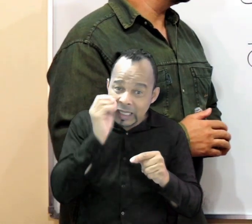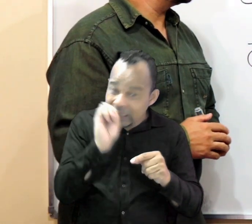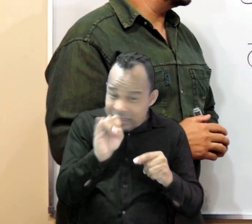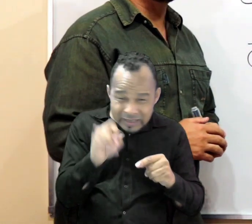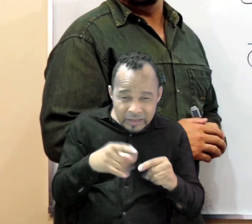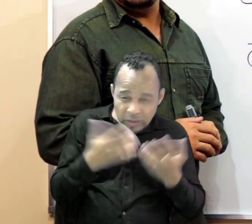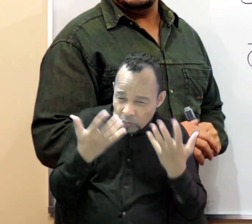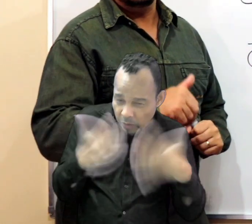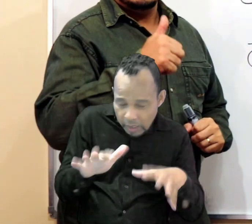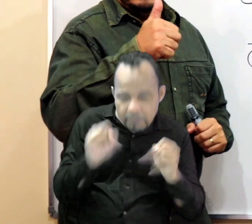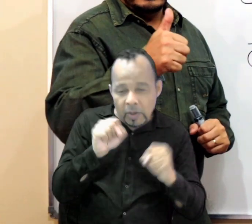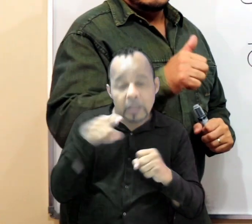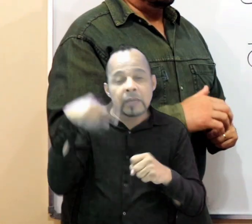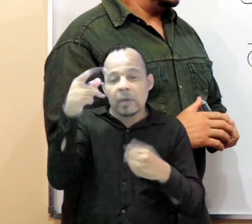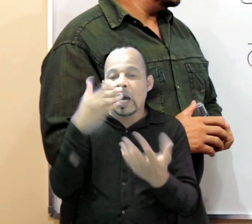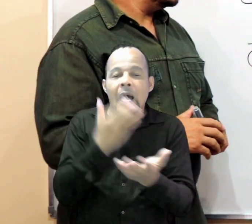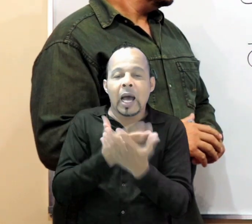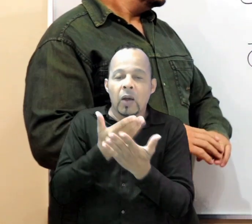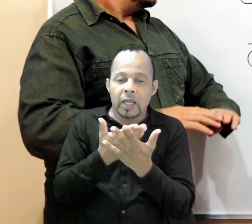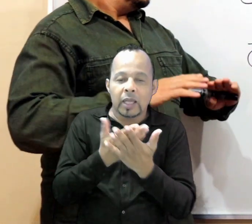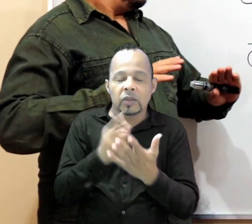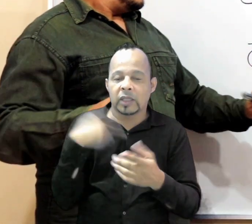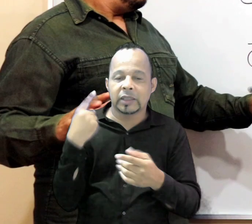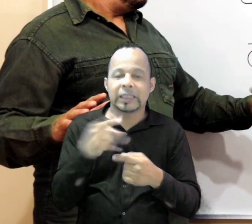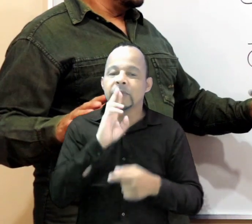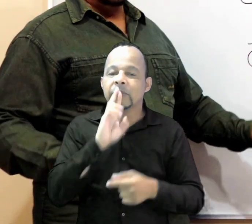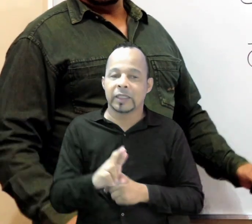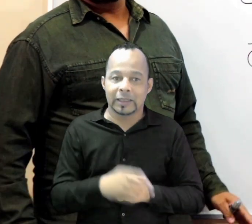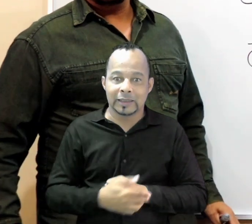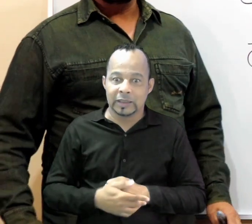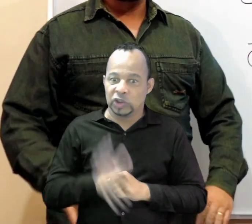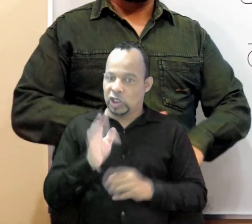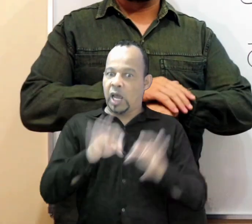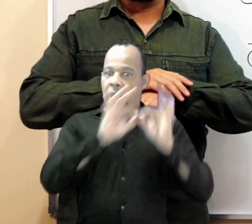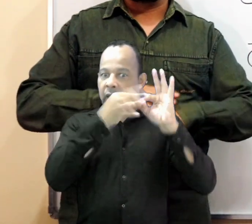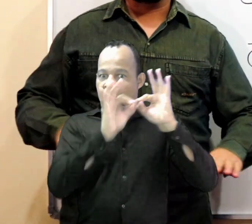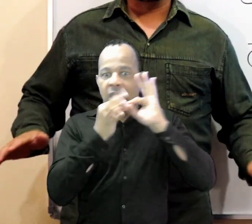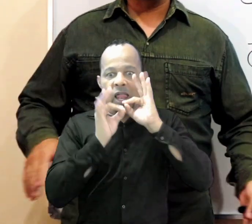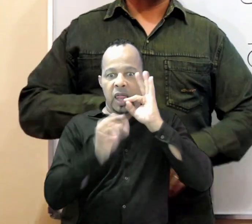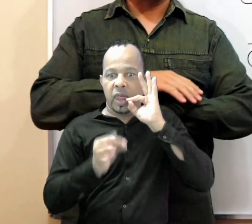aula que vem a gente resolve ele. Bacana? Por hoje é só,